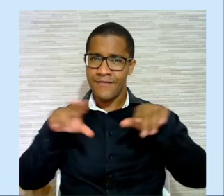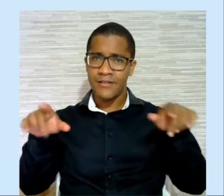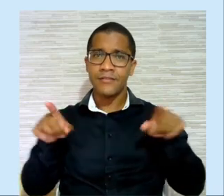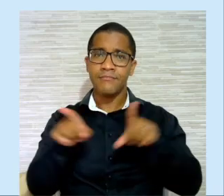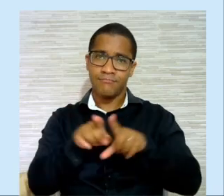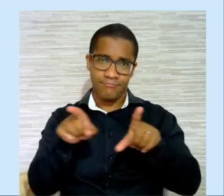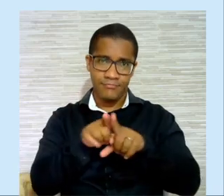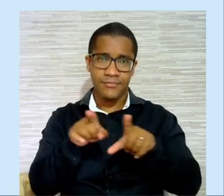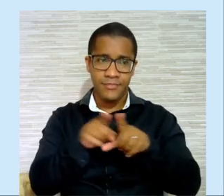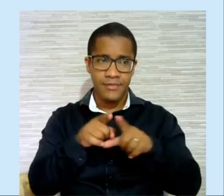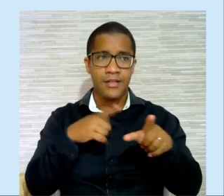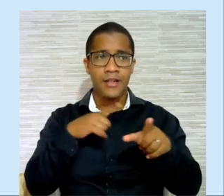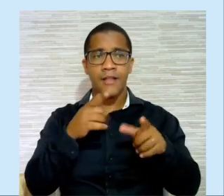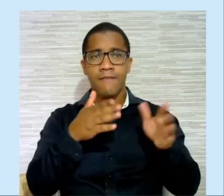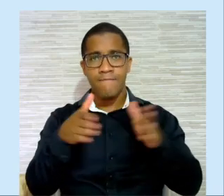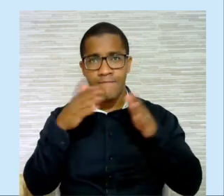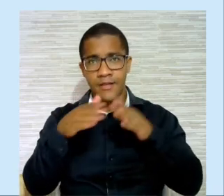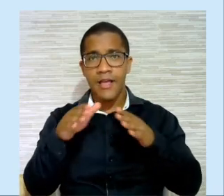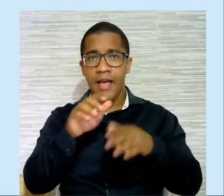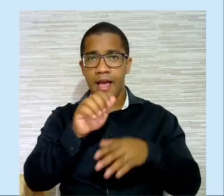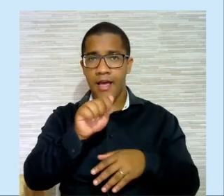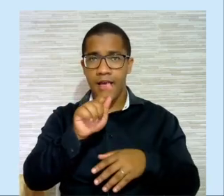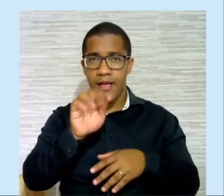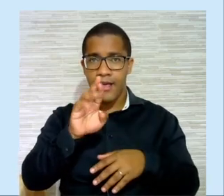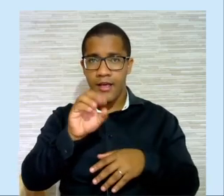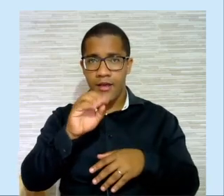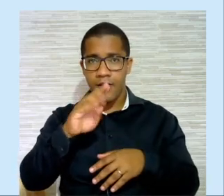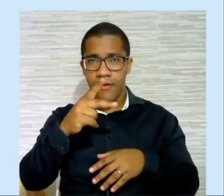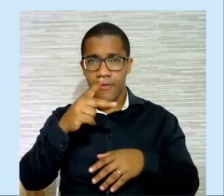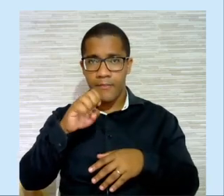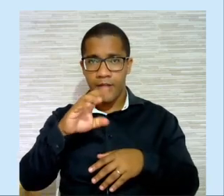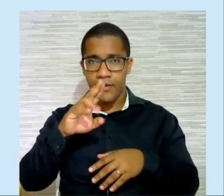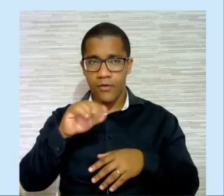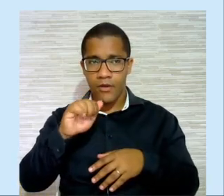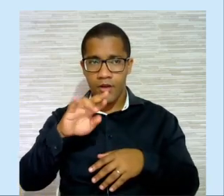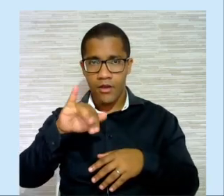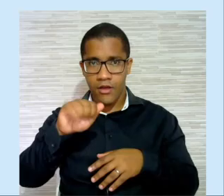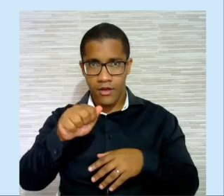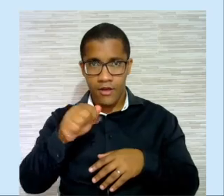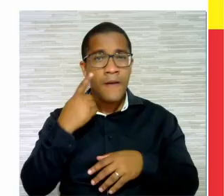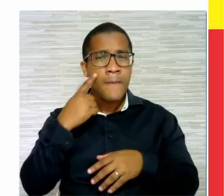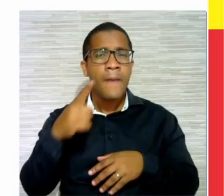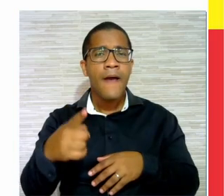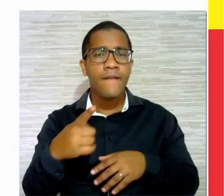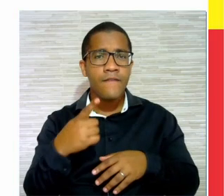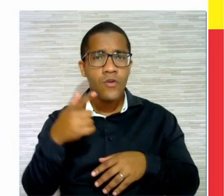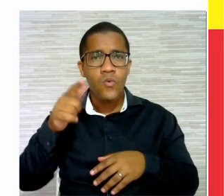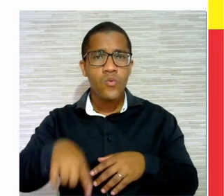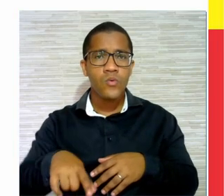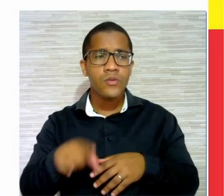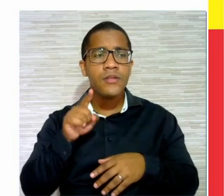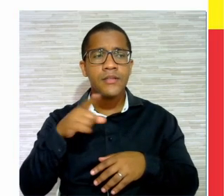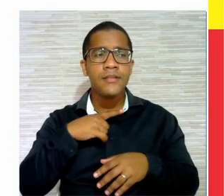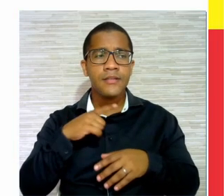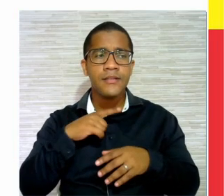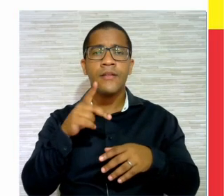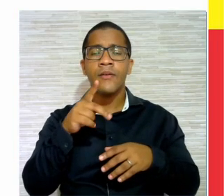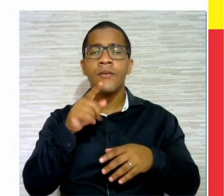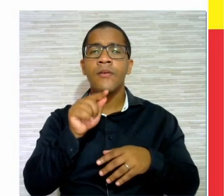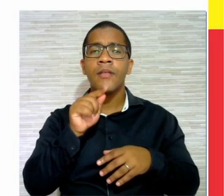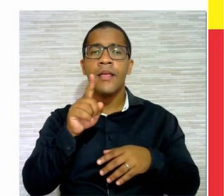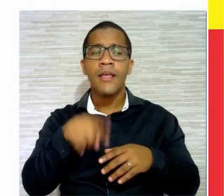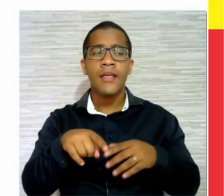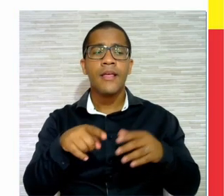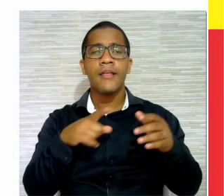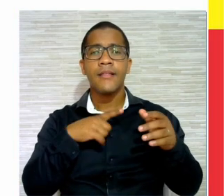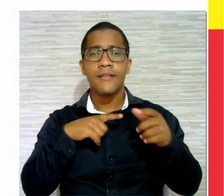grande também nessa produção agropecuária. Ok, gente? Observa na tela. Além da pecuária intensiva,